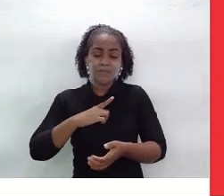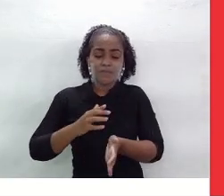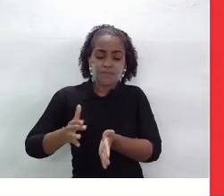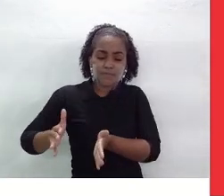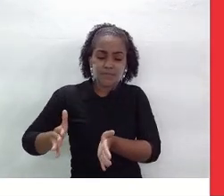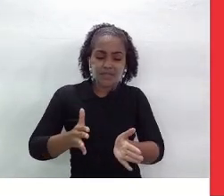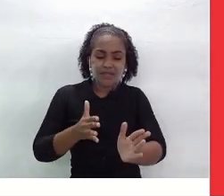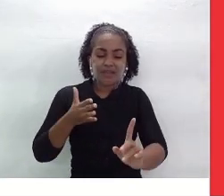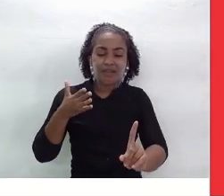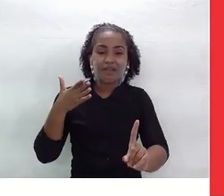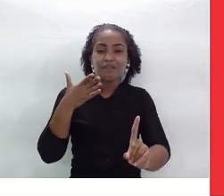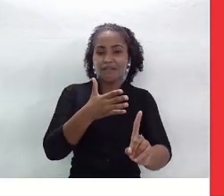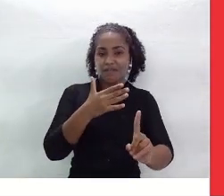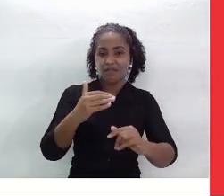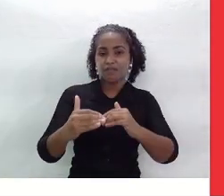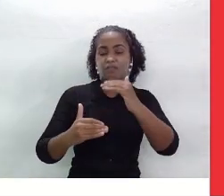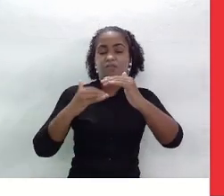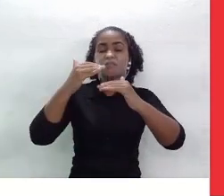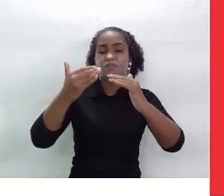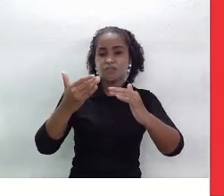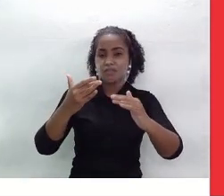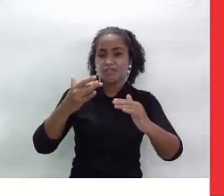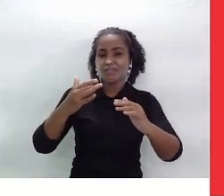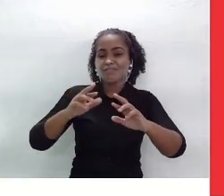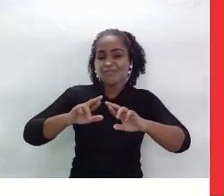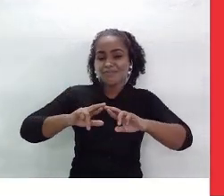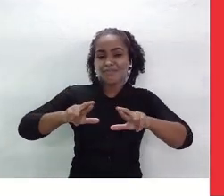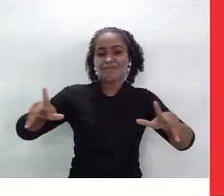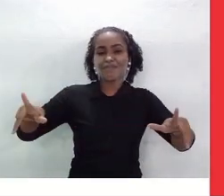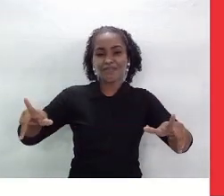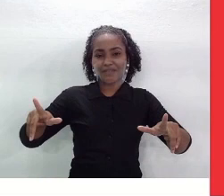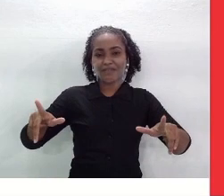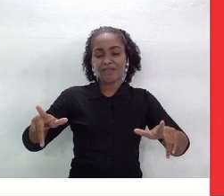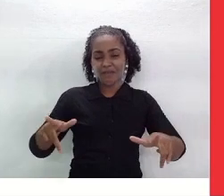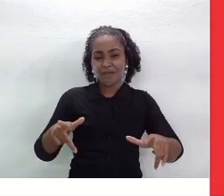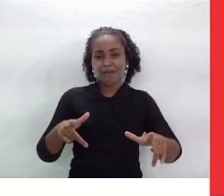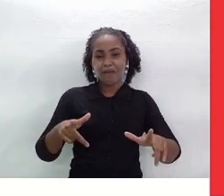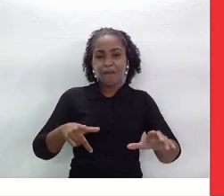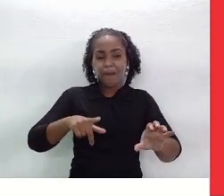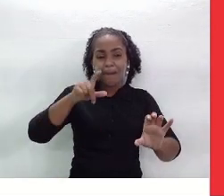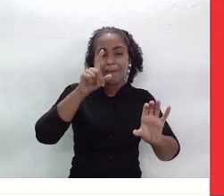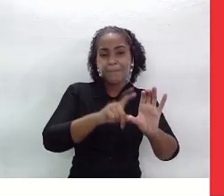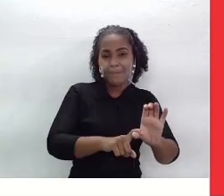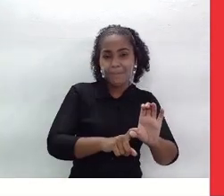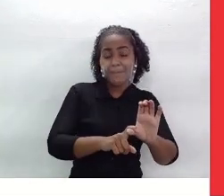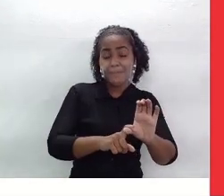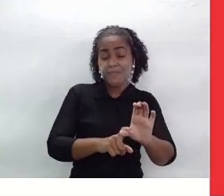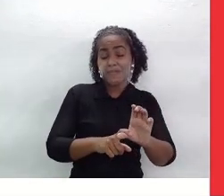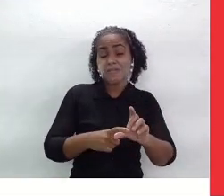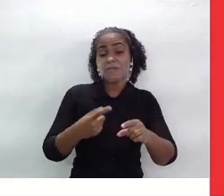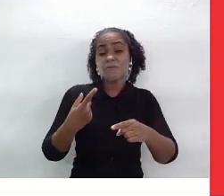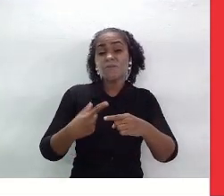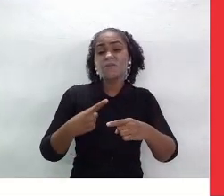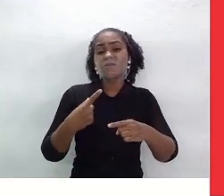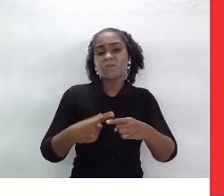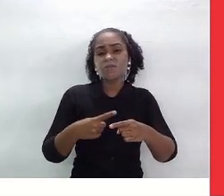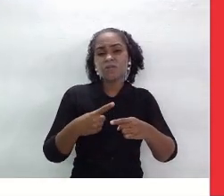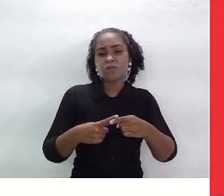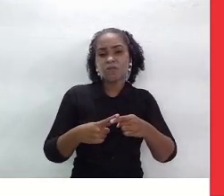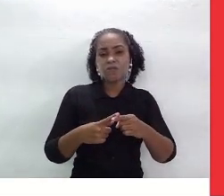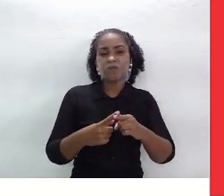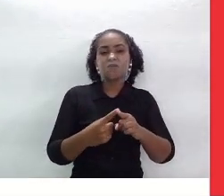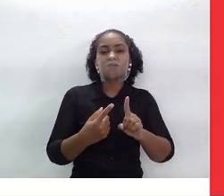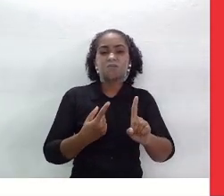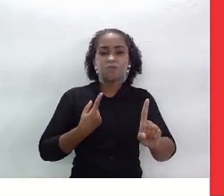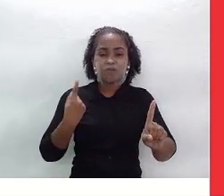aí evolutivos, divergentes, presumivelmente devido ao isolamento